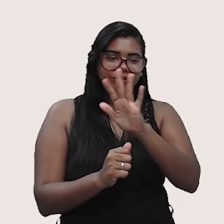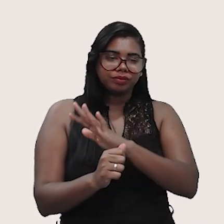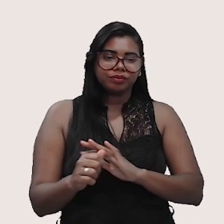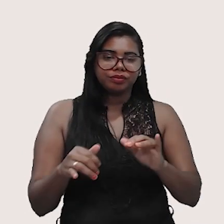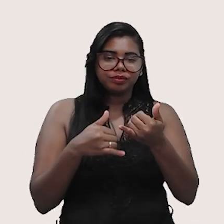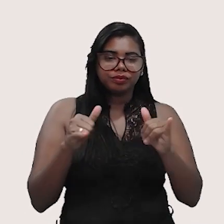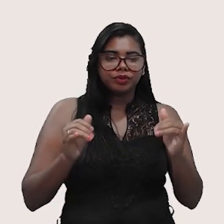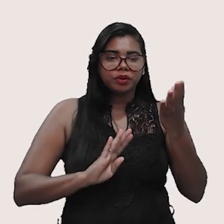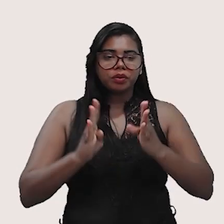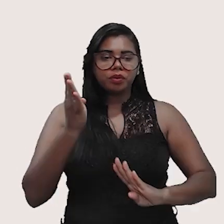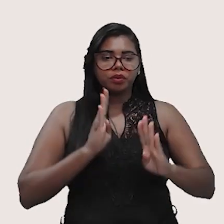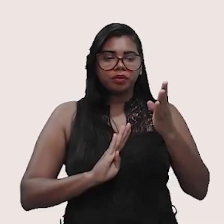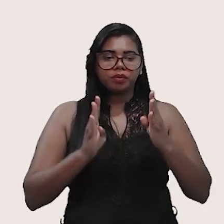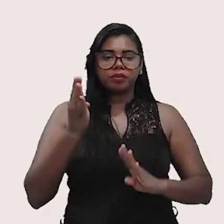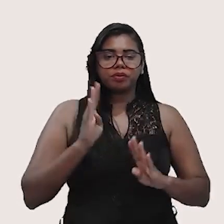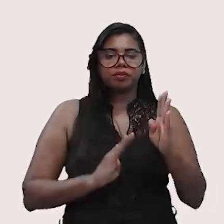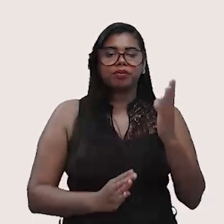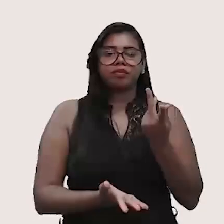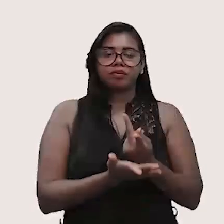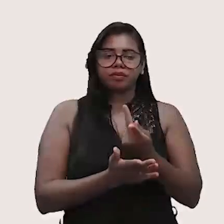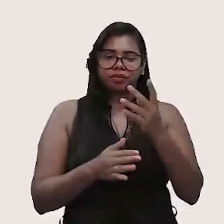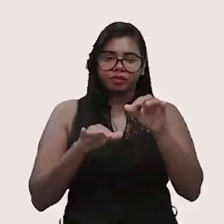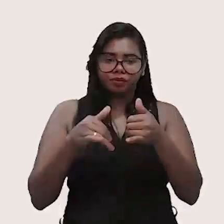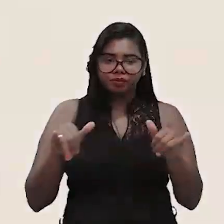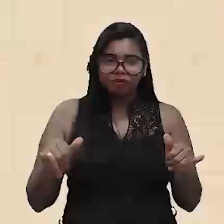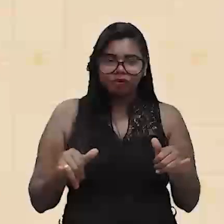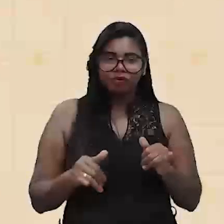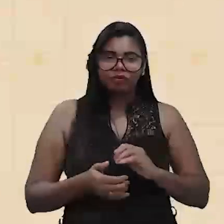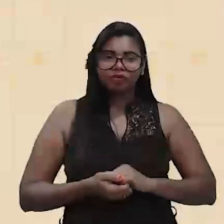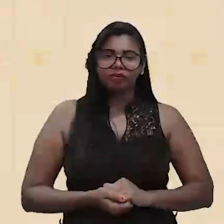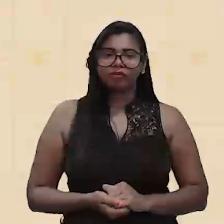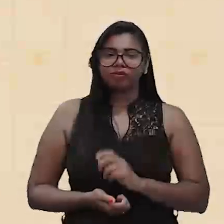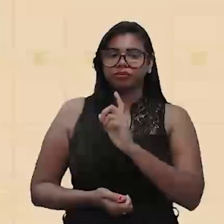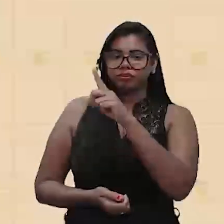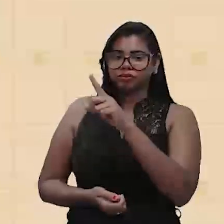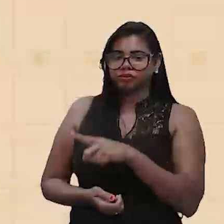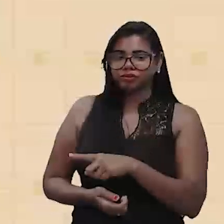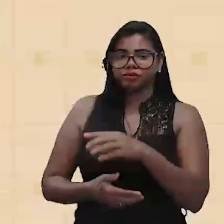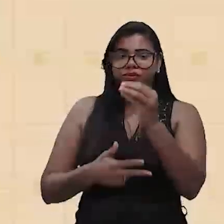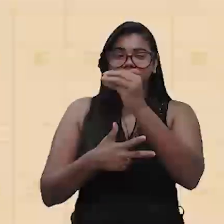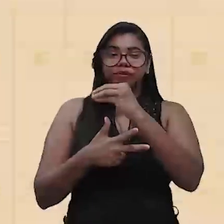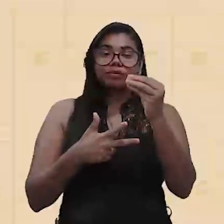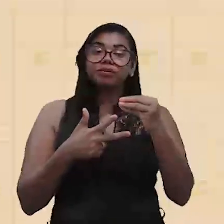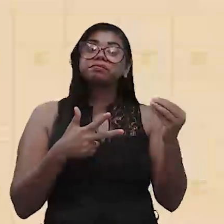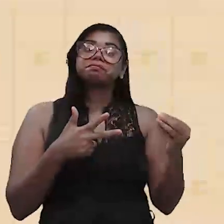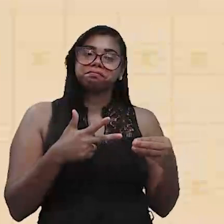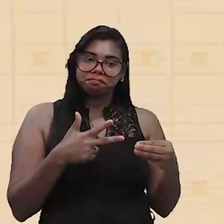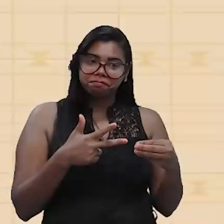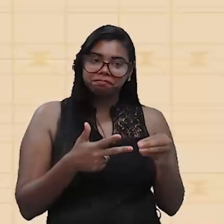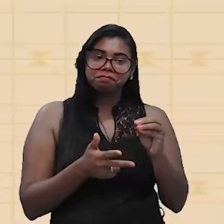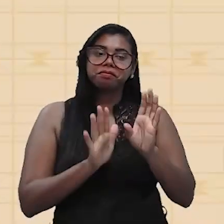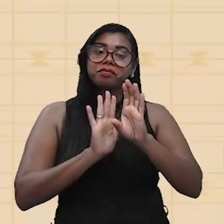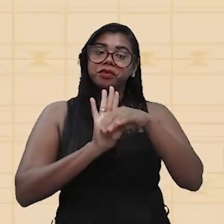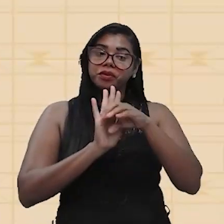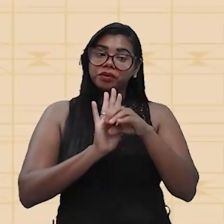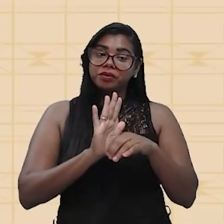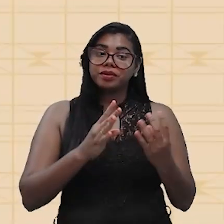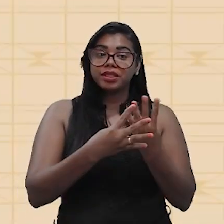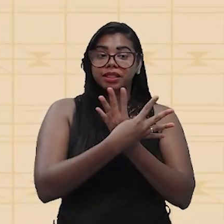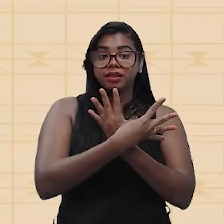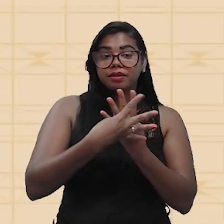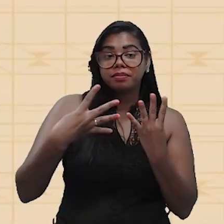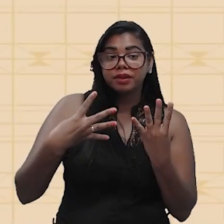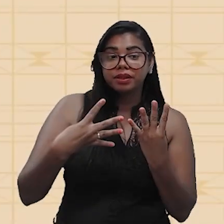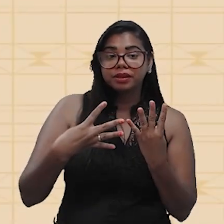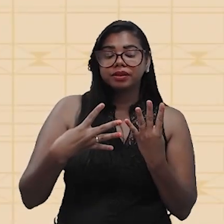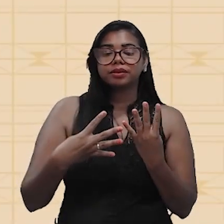cada uma dessas correntes vai indicar. Ligue-se que o Enem ele trabalha muito com o conceito de tabelas. Considere um paroquê que